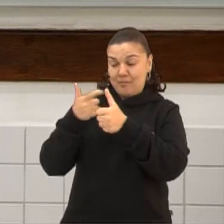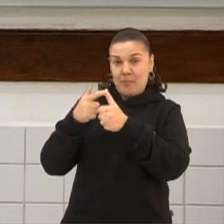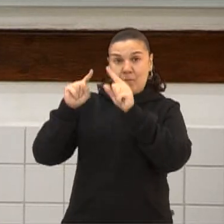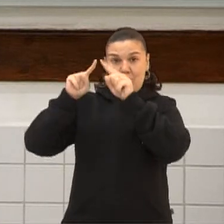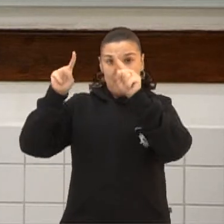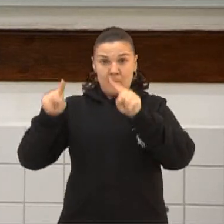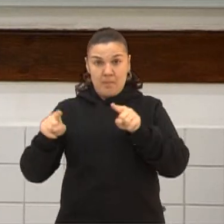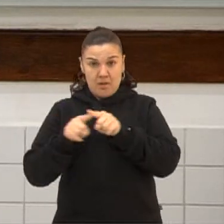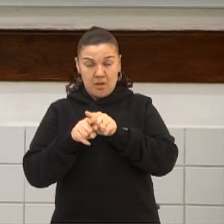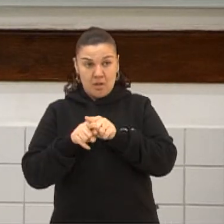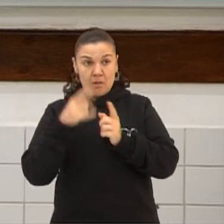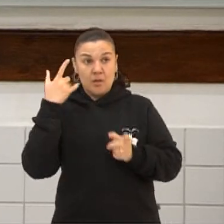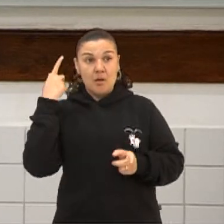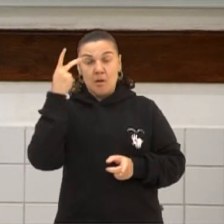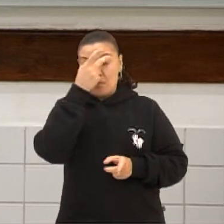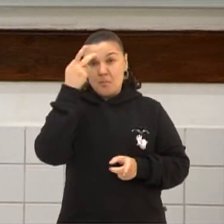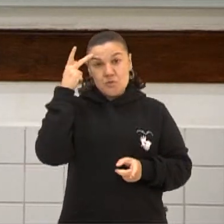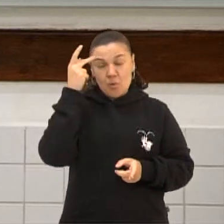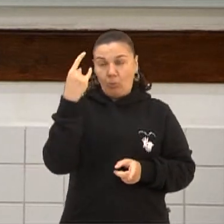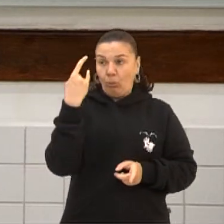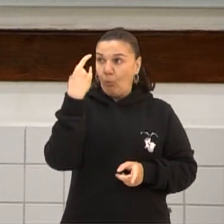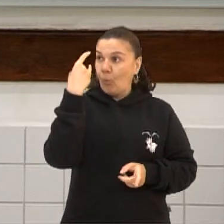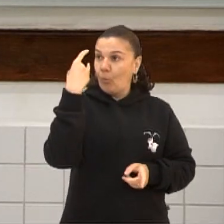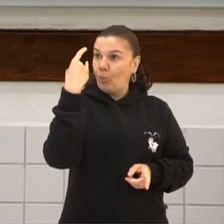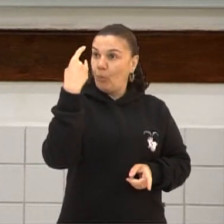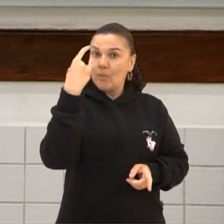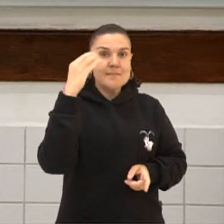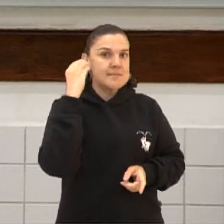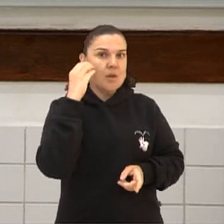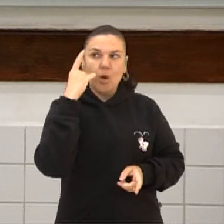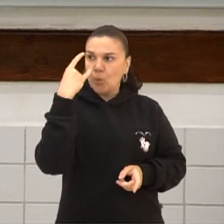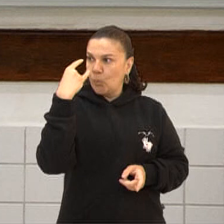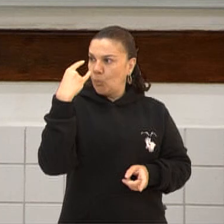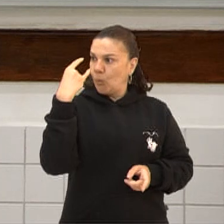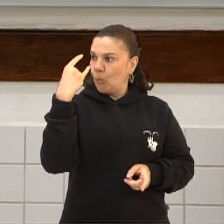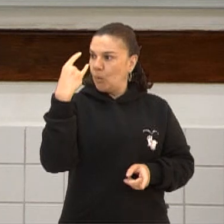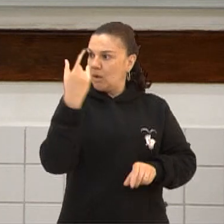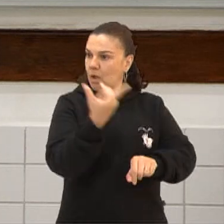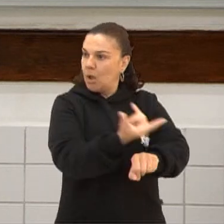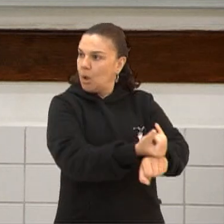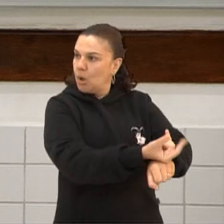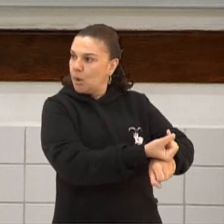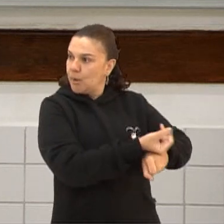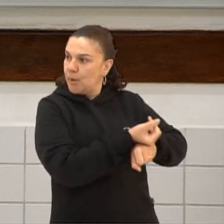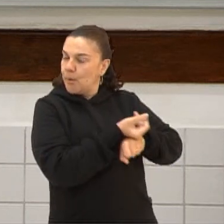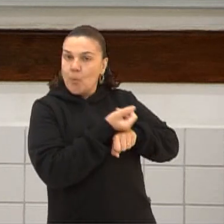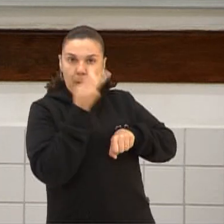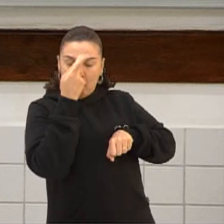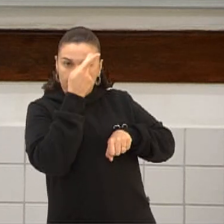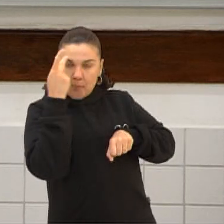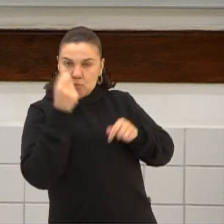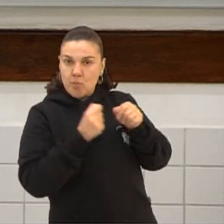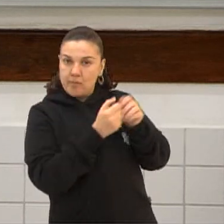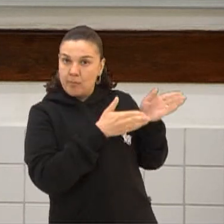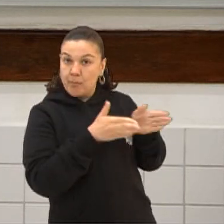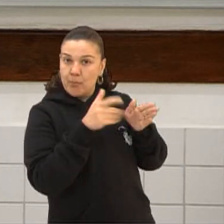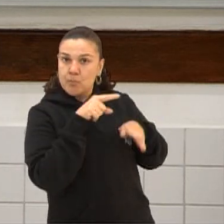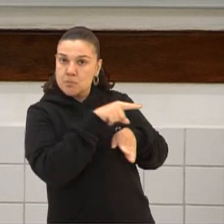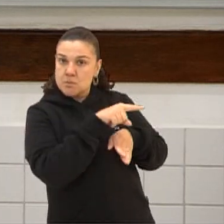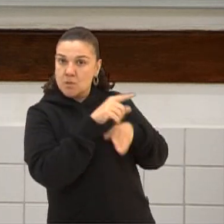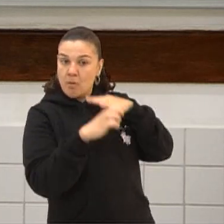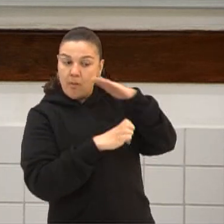pessoa ela ficou encantada com o celular, enquanto isso ela está gerando lucro lá para quem produziu aquele celular, né,